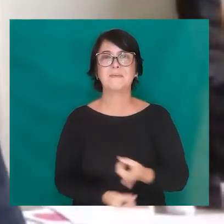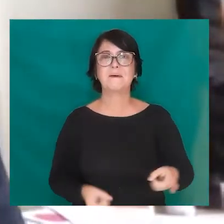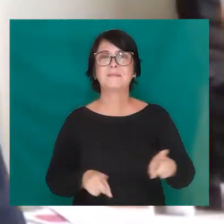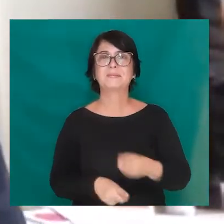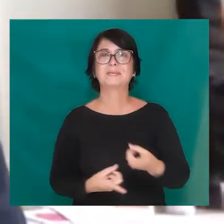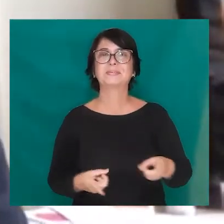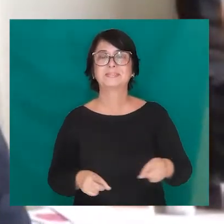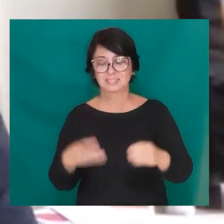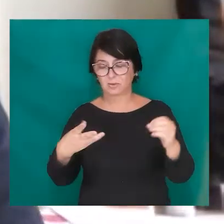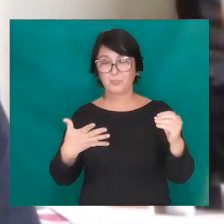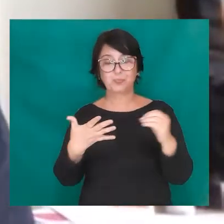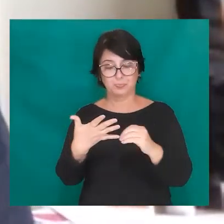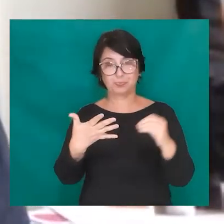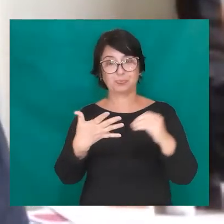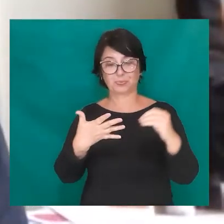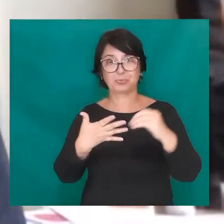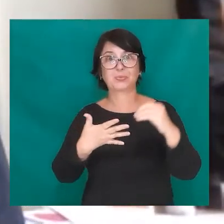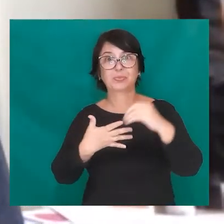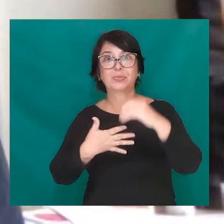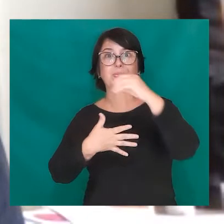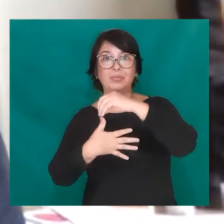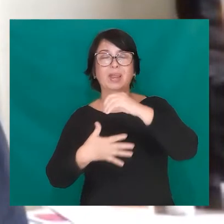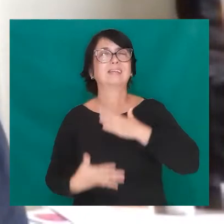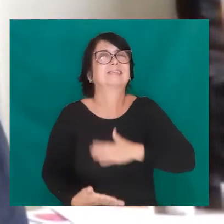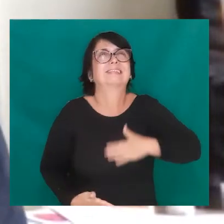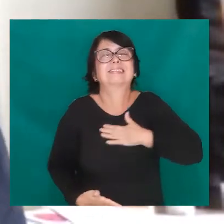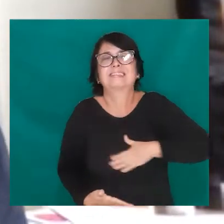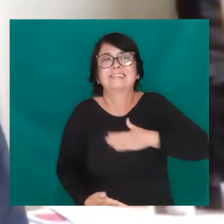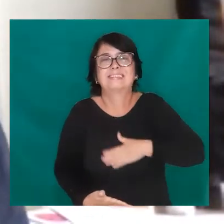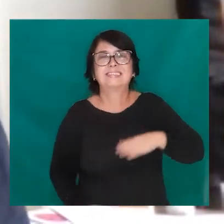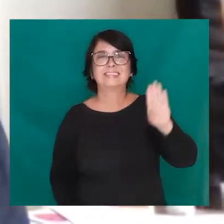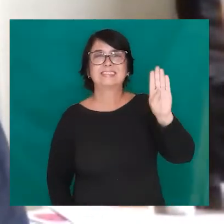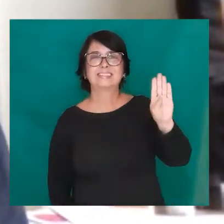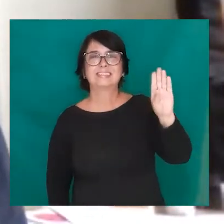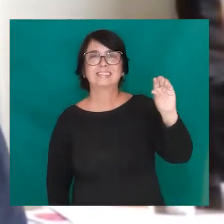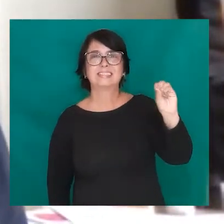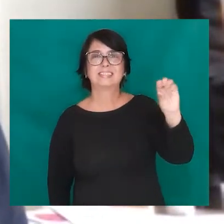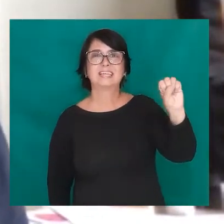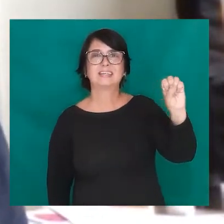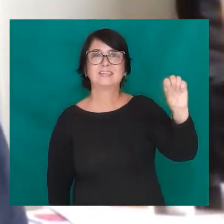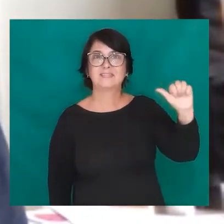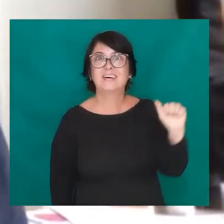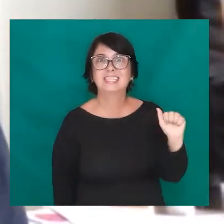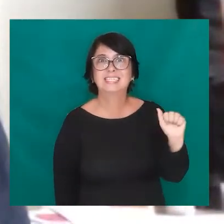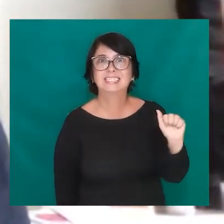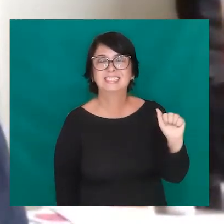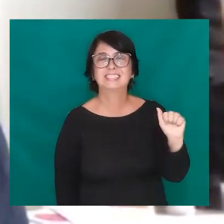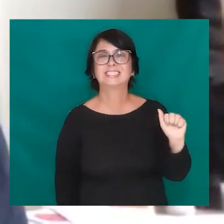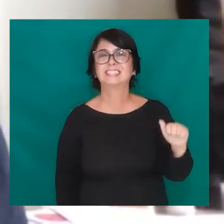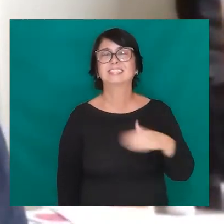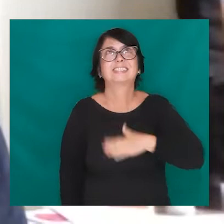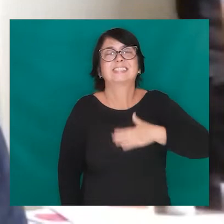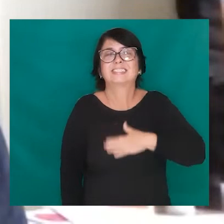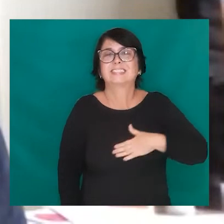os acordes para aquela música que eu estava tocando. Eu adorava a bossa nova naquela época, né? Eu sou uma cria desse momento aí, final